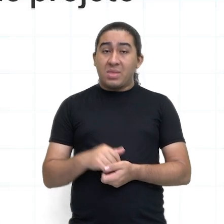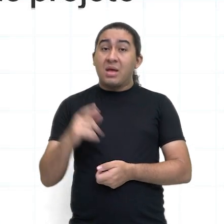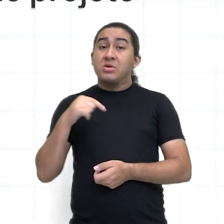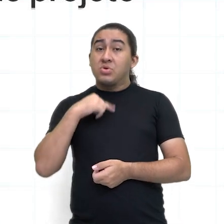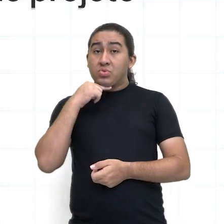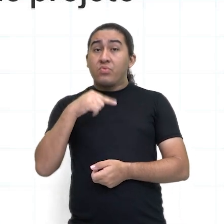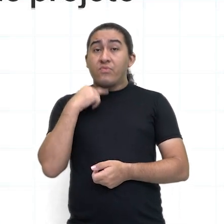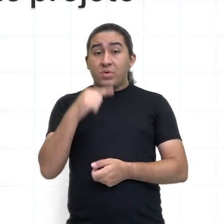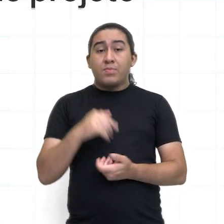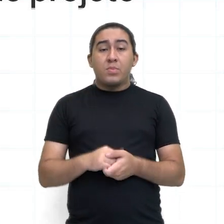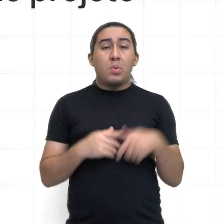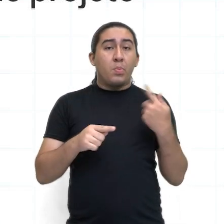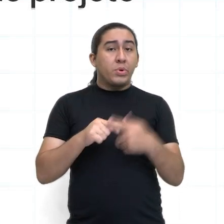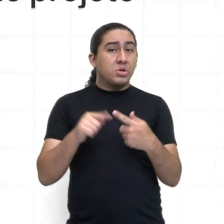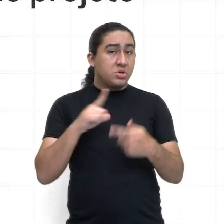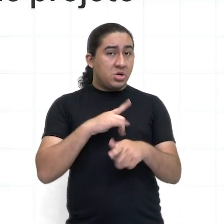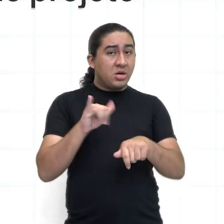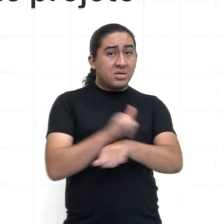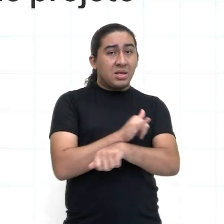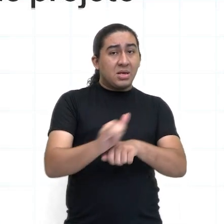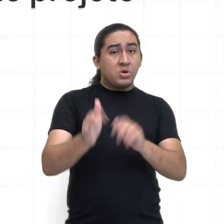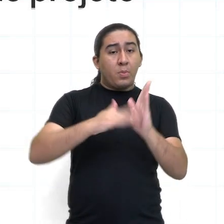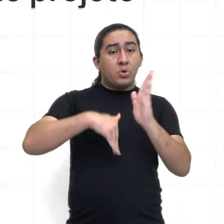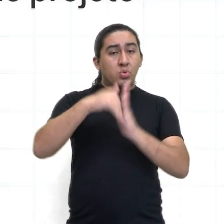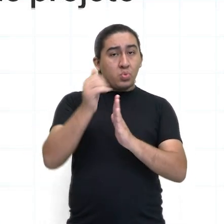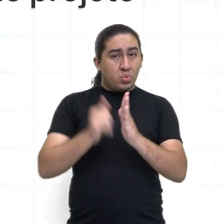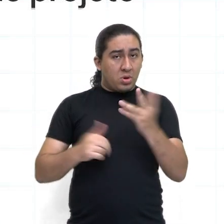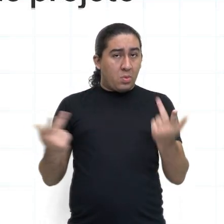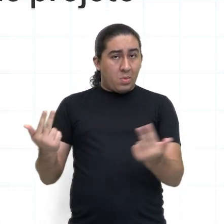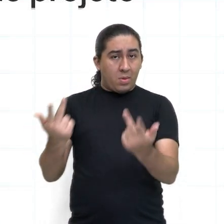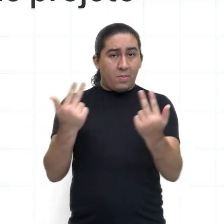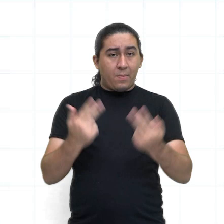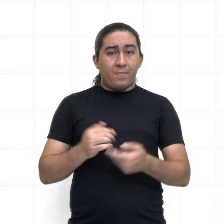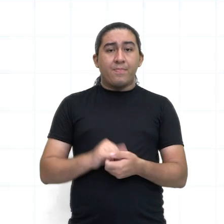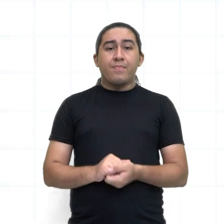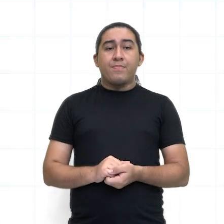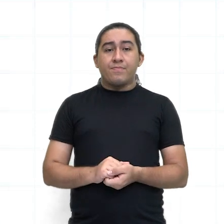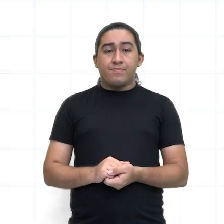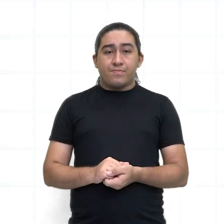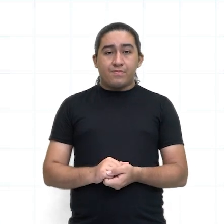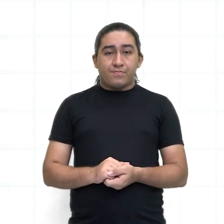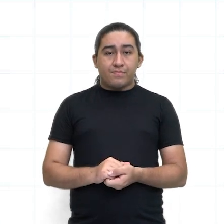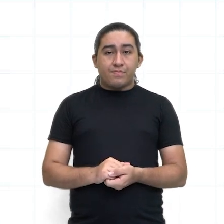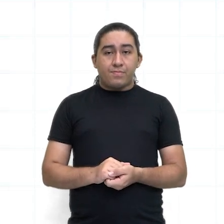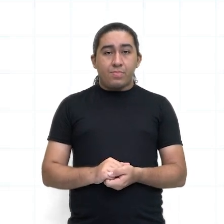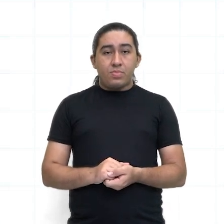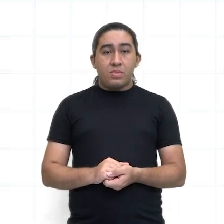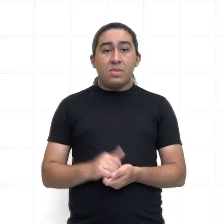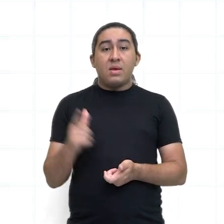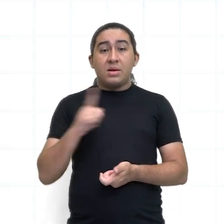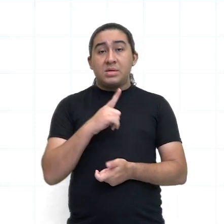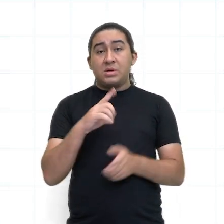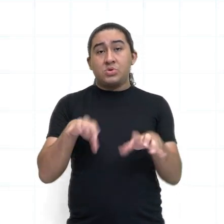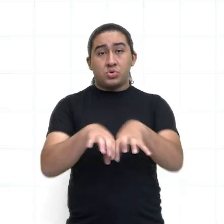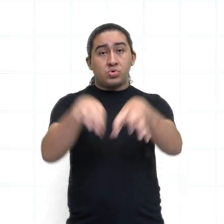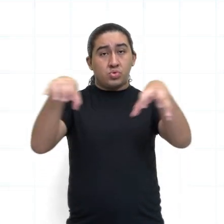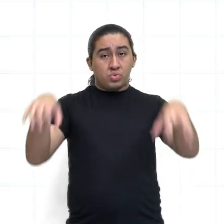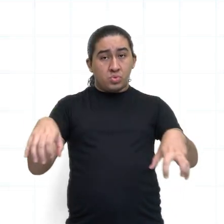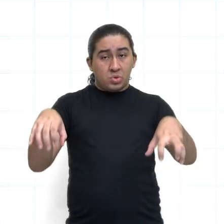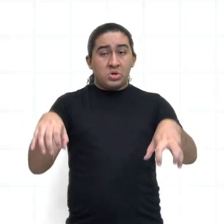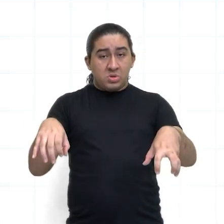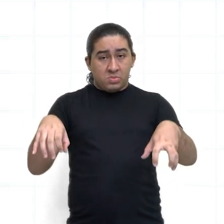né? Porque eles tinham o mesmo estilo de pintura. Continuando. O cubismo se divide em